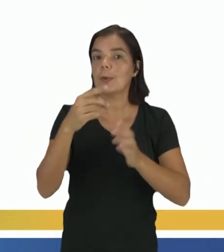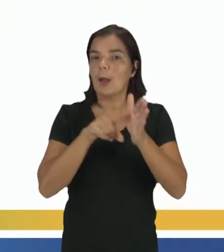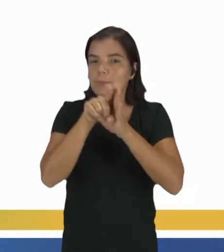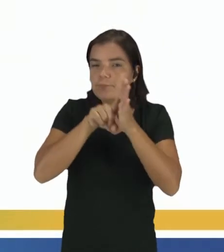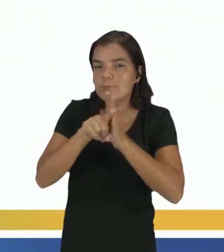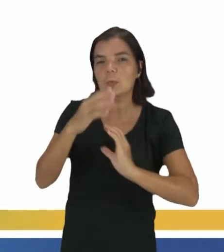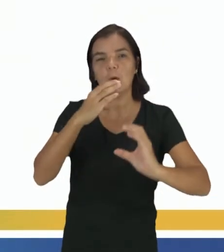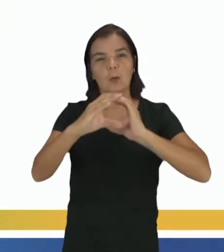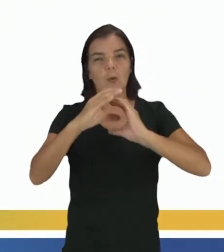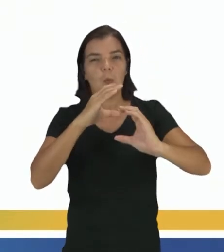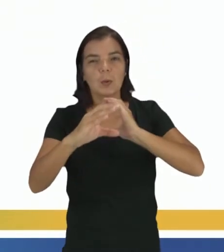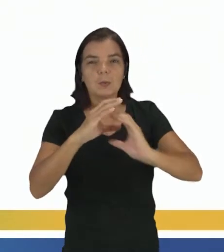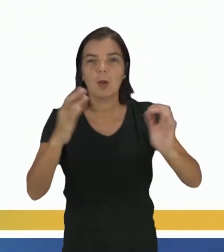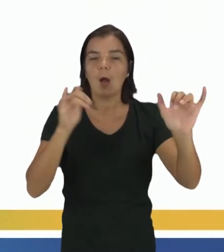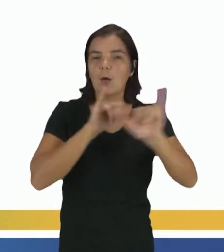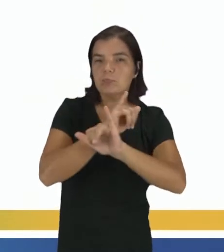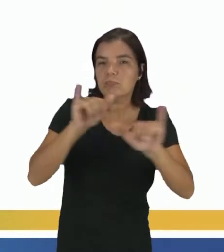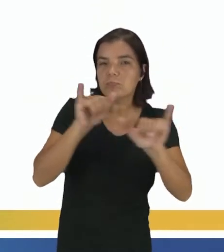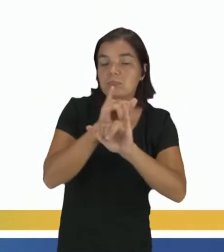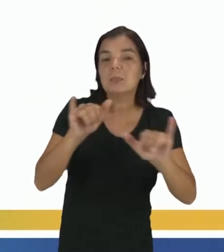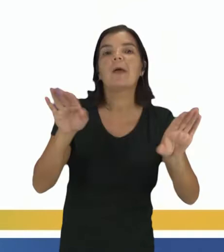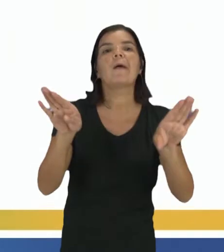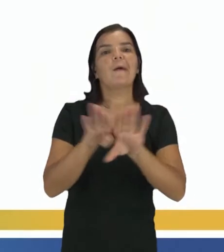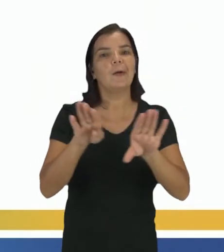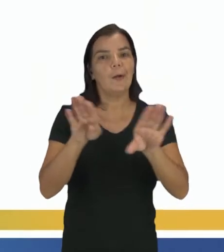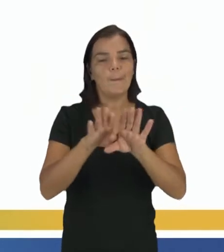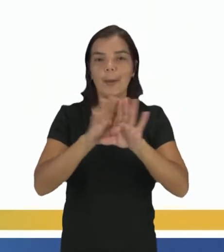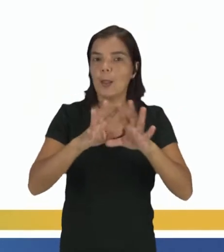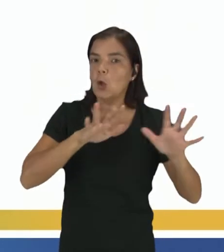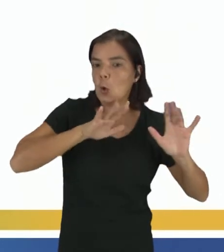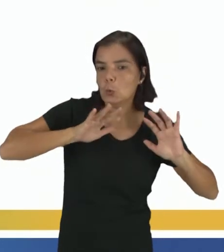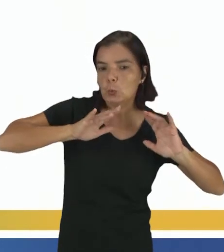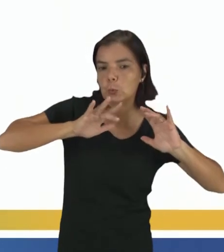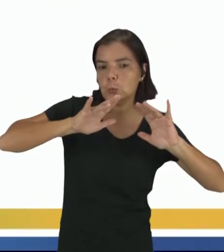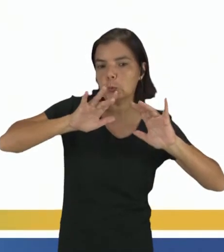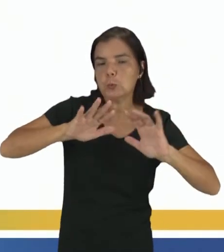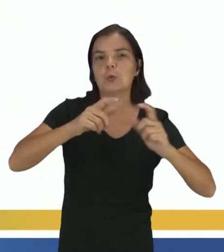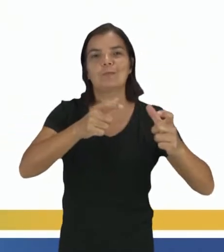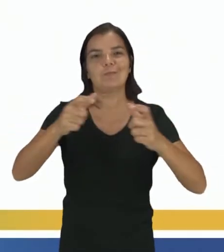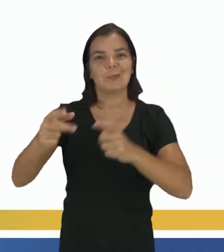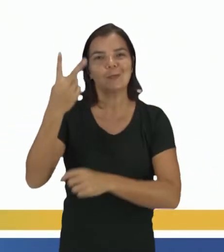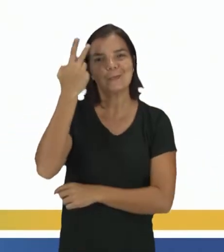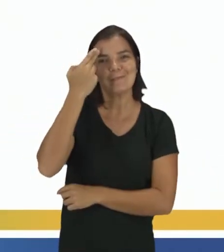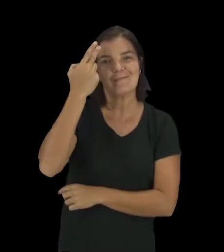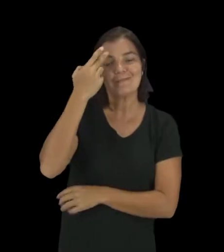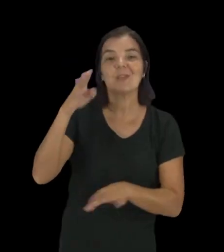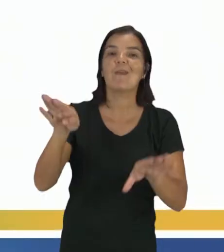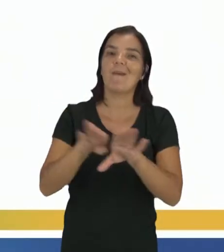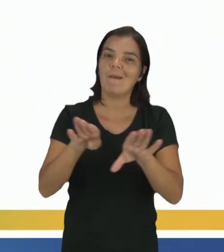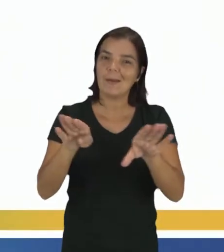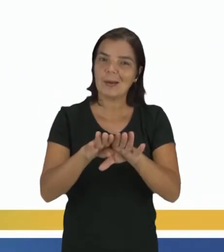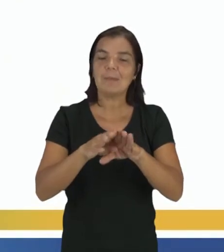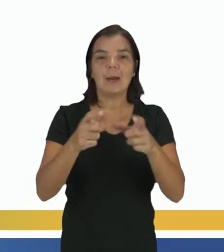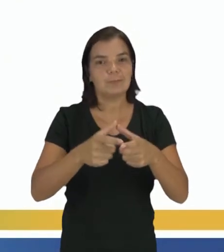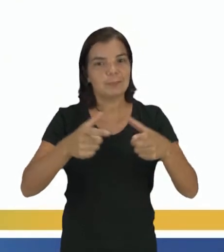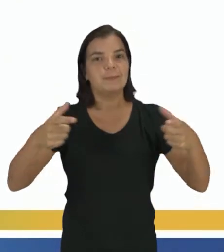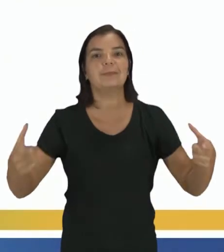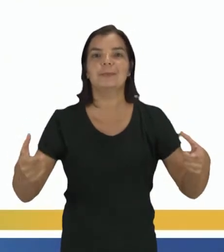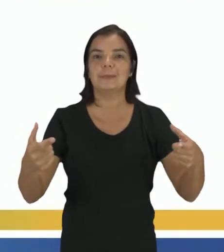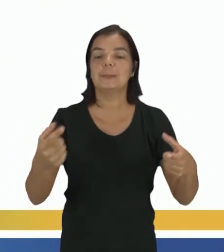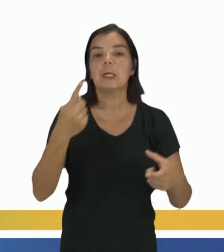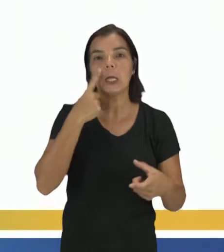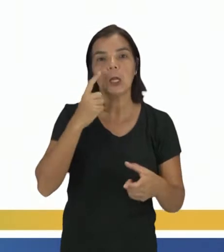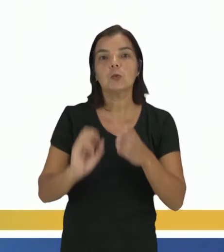a comunicação, a informação, elas tomaram de conta de todo o nosso espaço natural e elas já estão com mais intensidade.